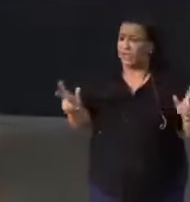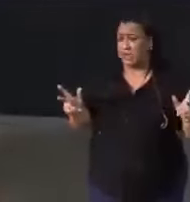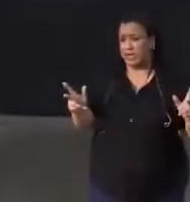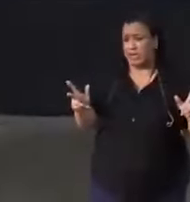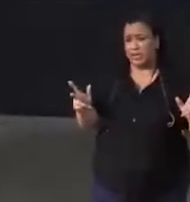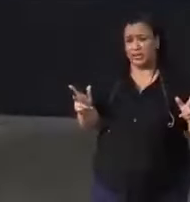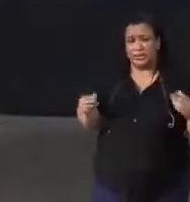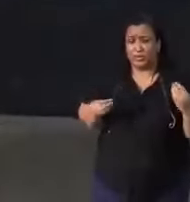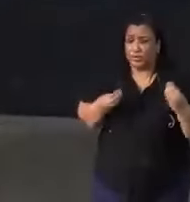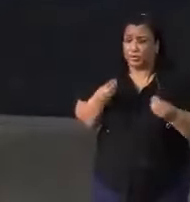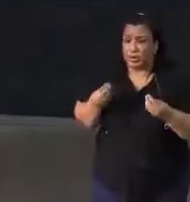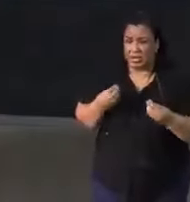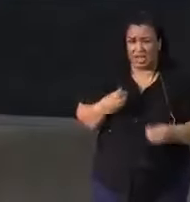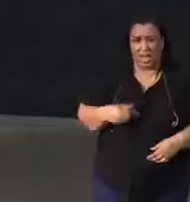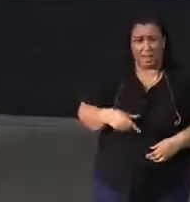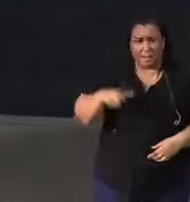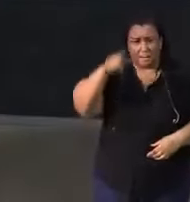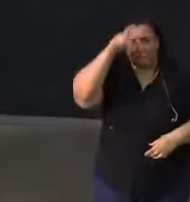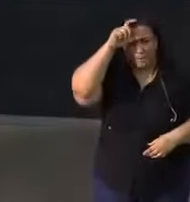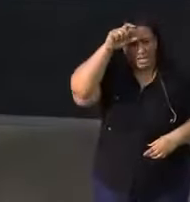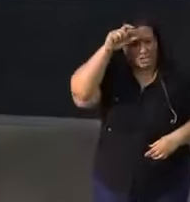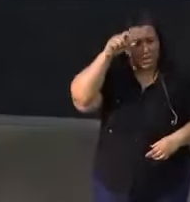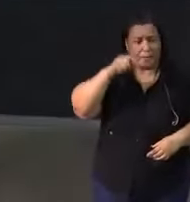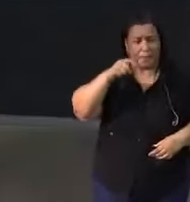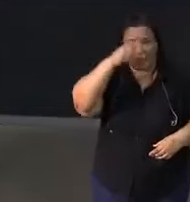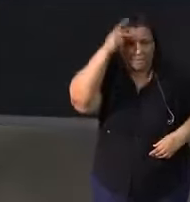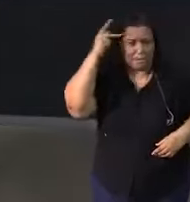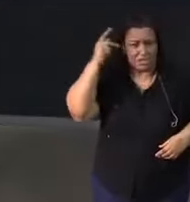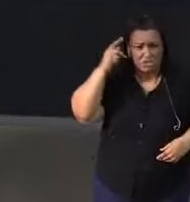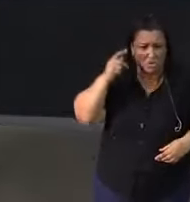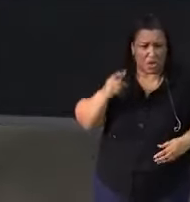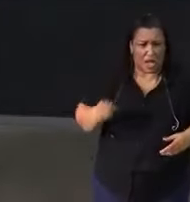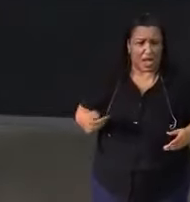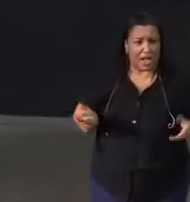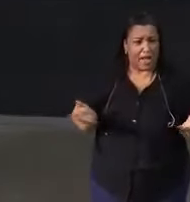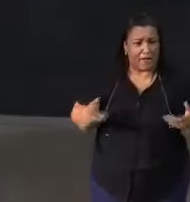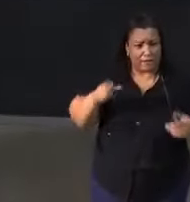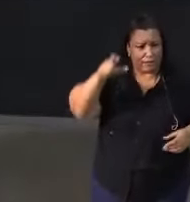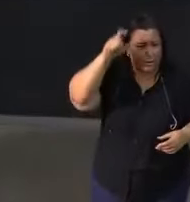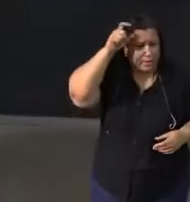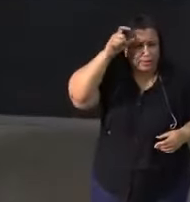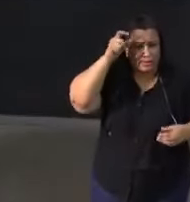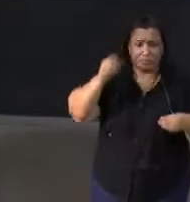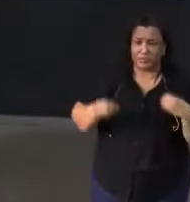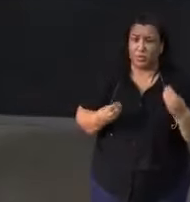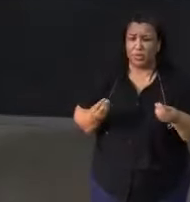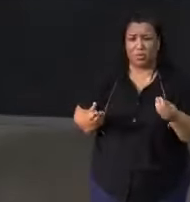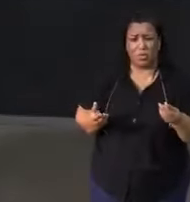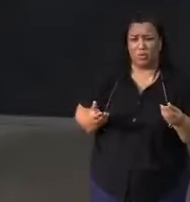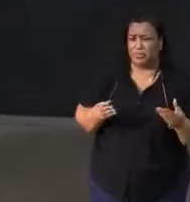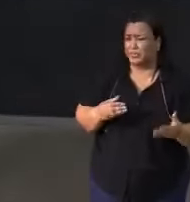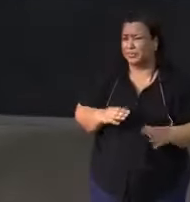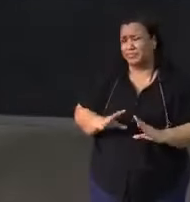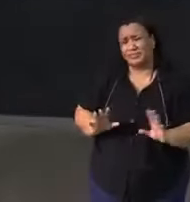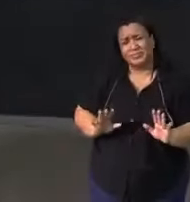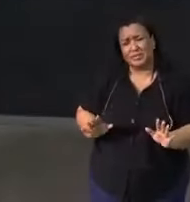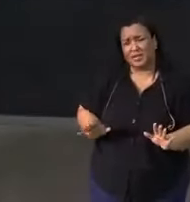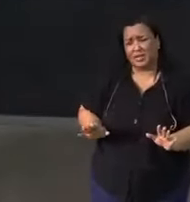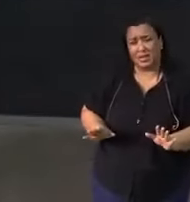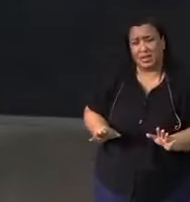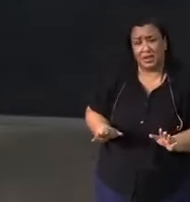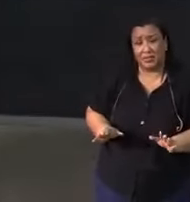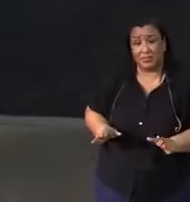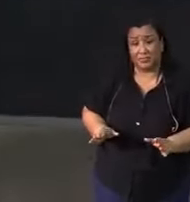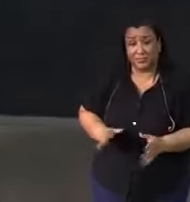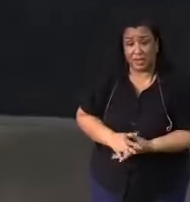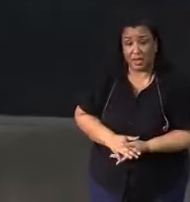que sai da minha vida. Eu não me relaciono com você porque você tem um voto diferente do meu. Irmãos, atrás de